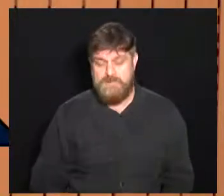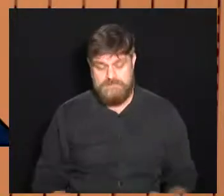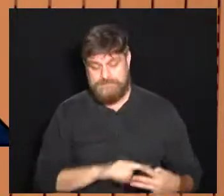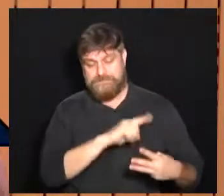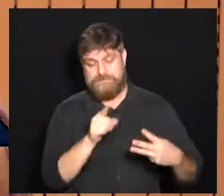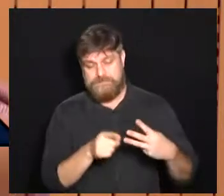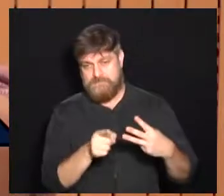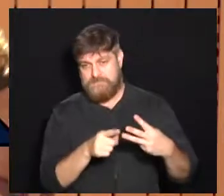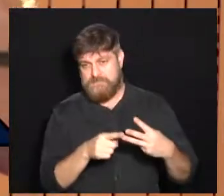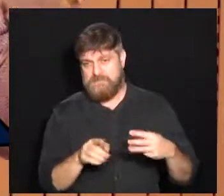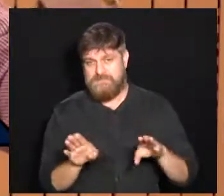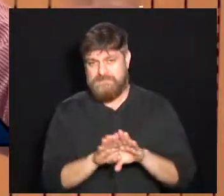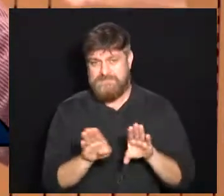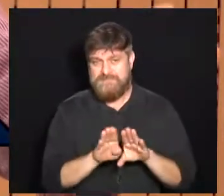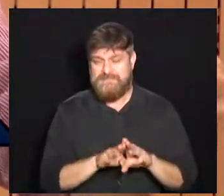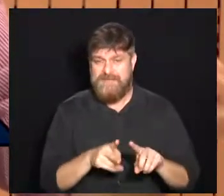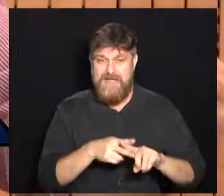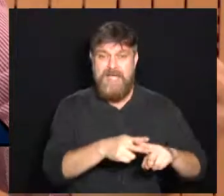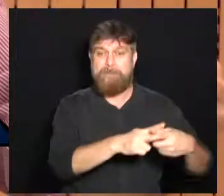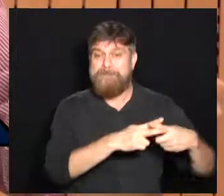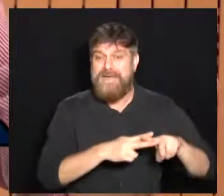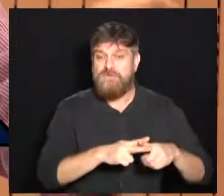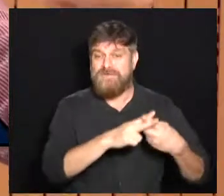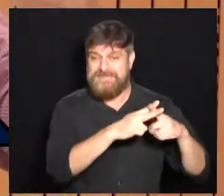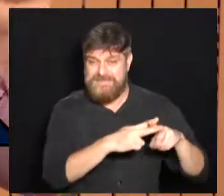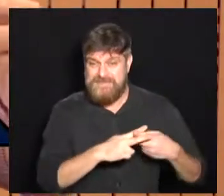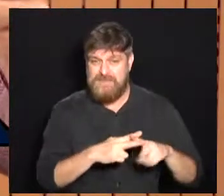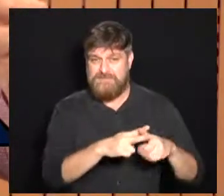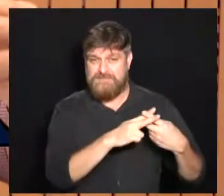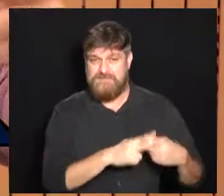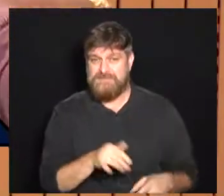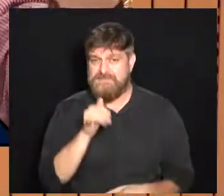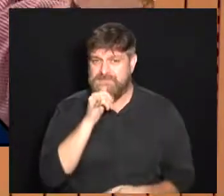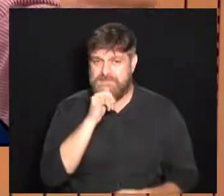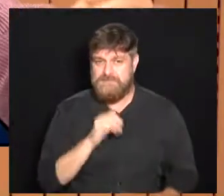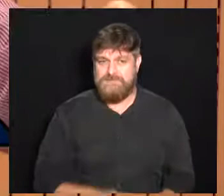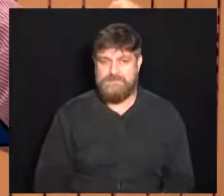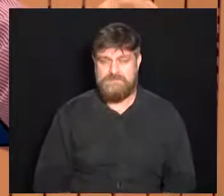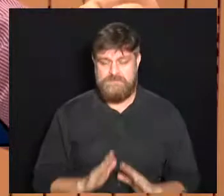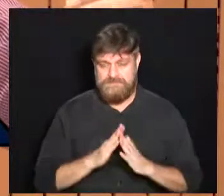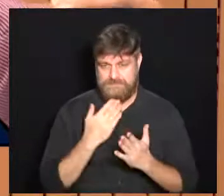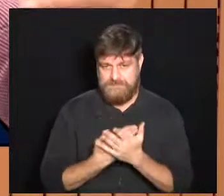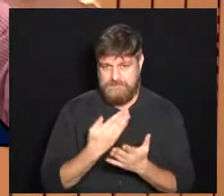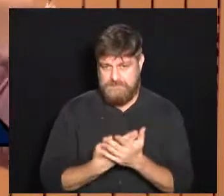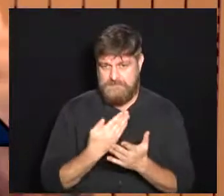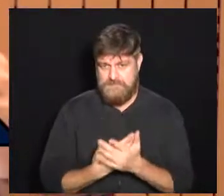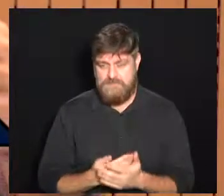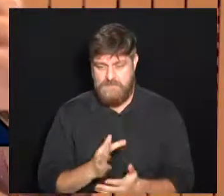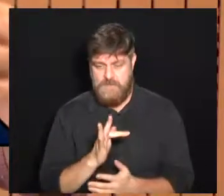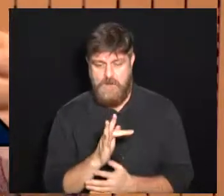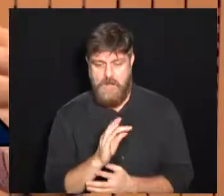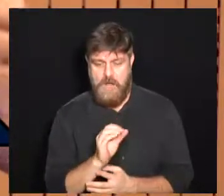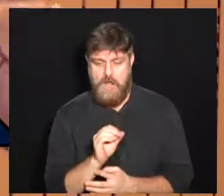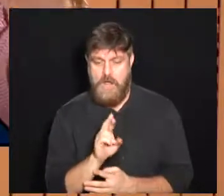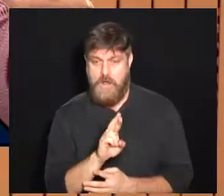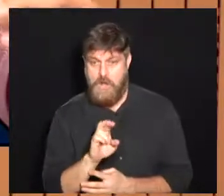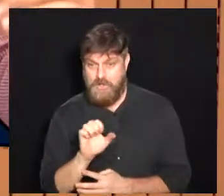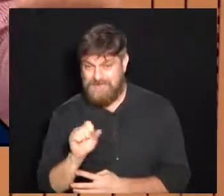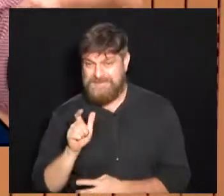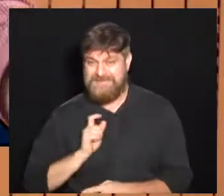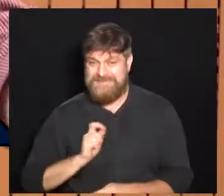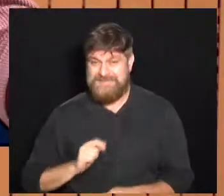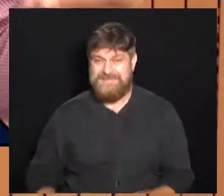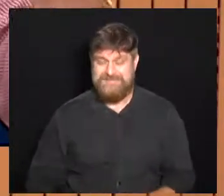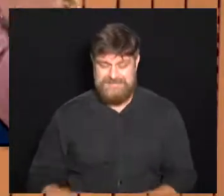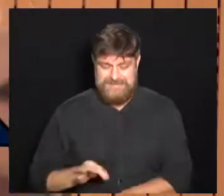problema, relacionados à manutenção. Então, por exemplo, a Escola Benevenuto Torres, por conta de um problema de infestação